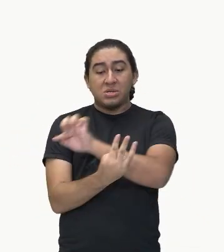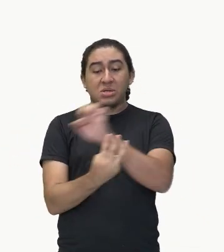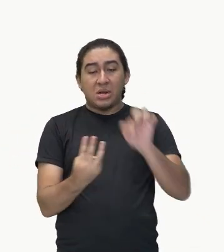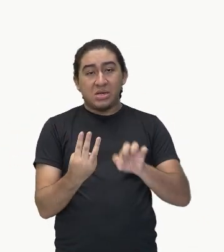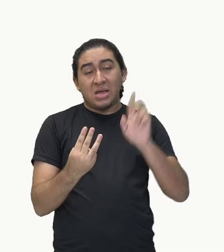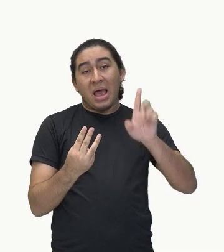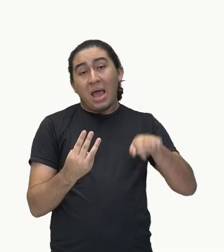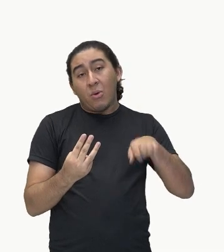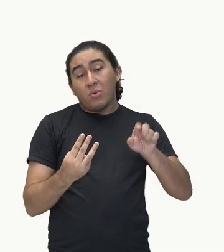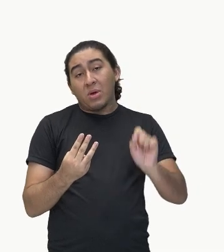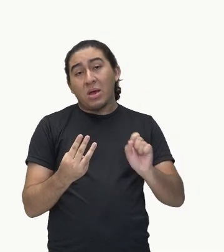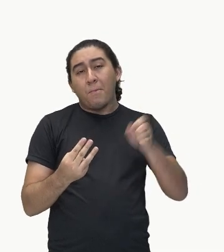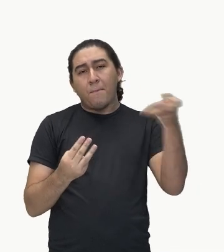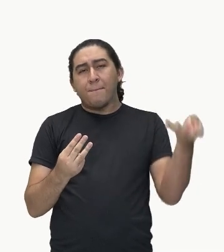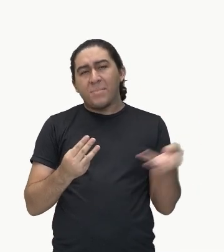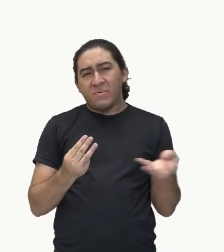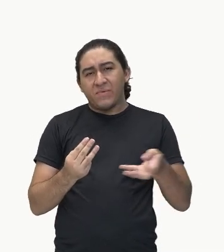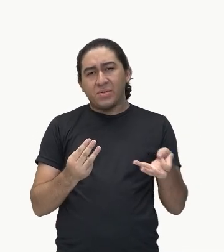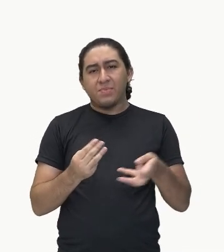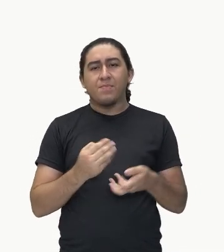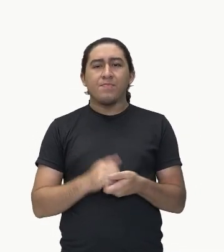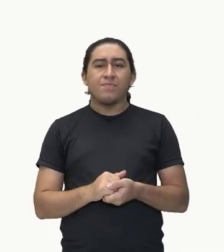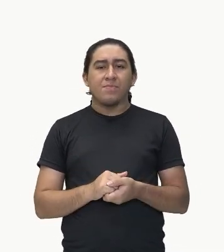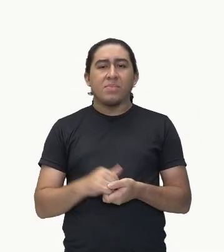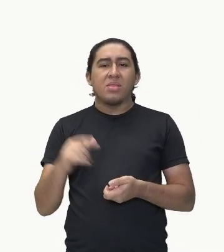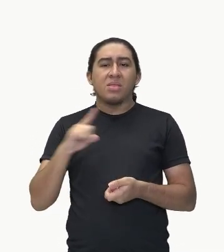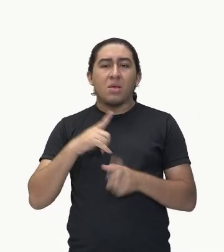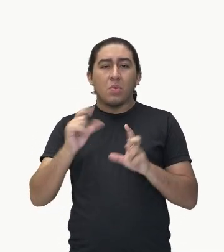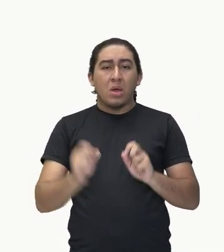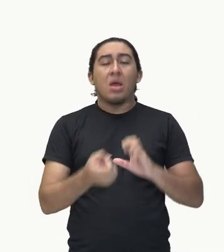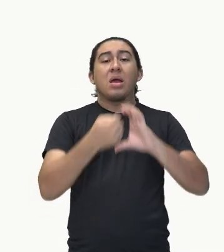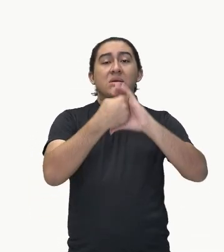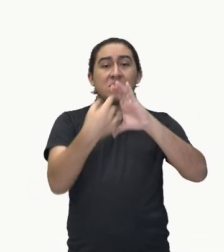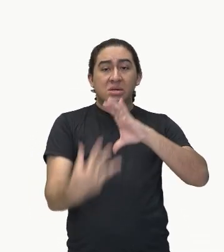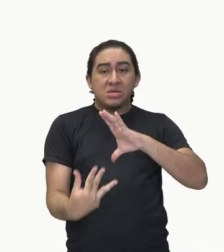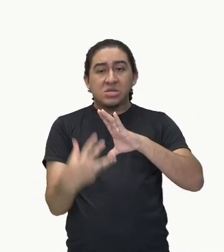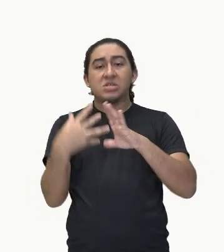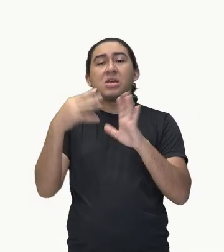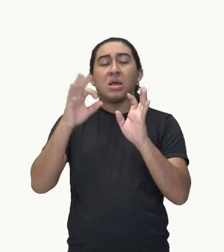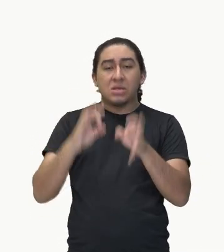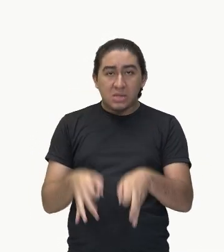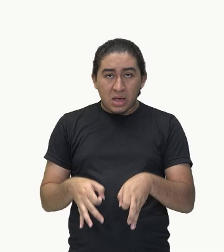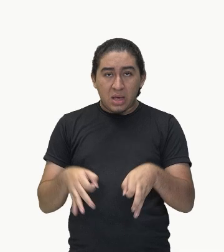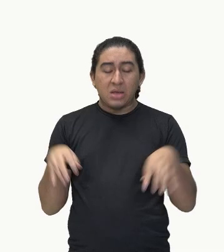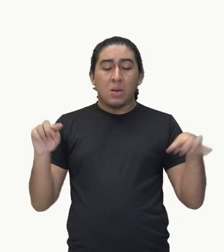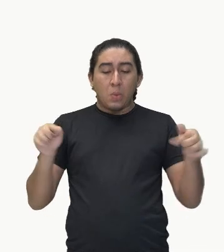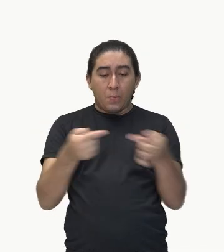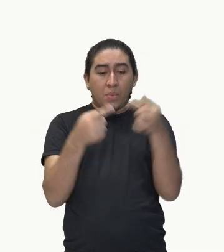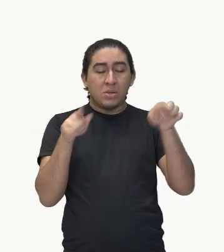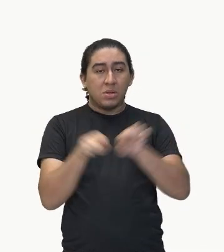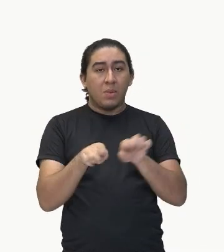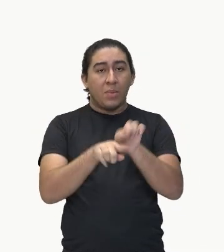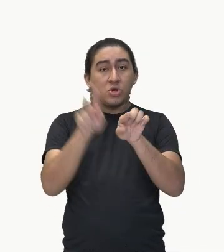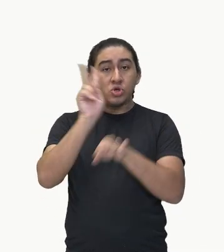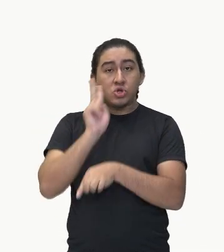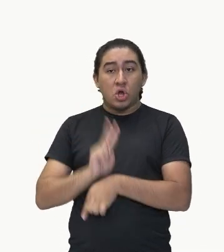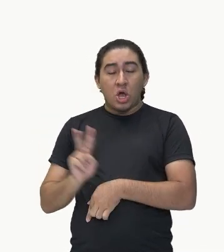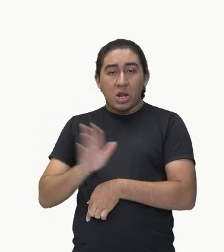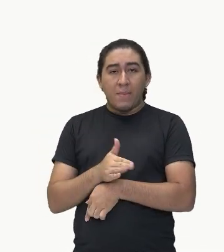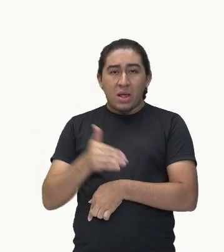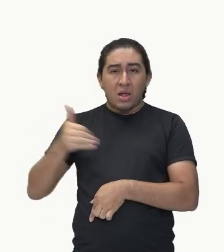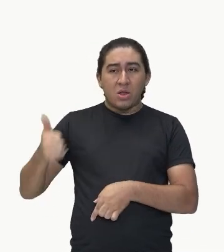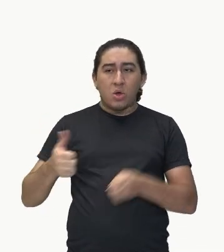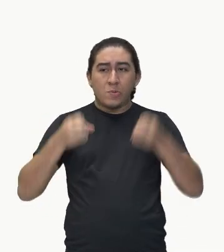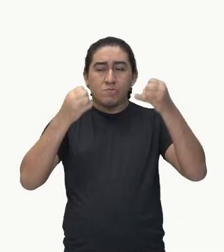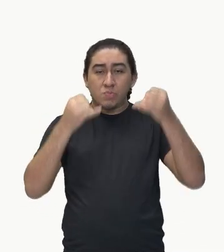os heterônimos perfeitos, que têm, vamos dizer assim, o estilo melhor definido, a história melhor